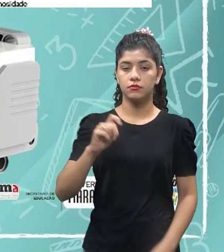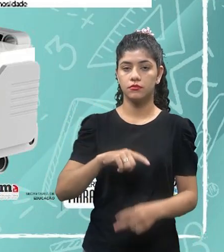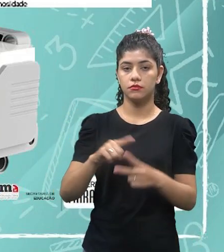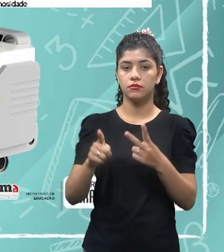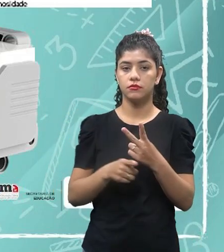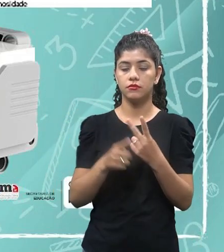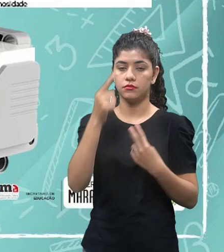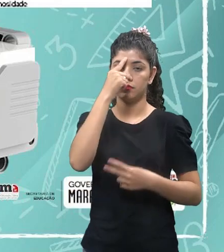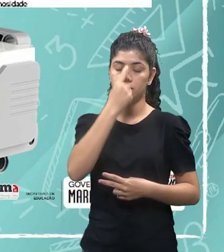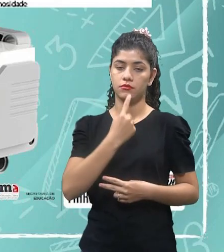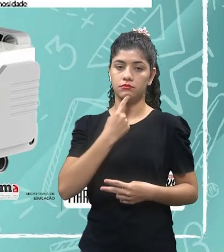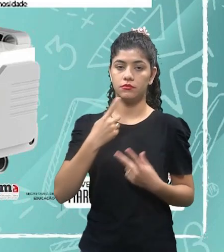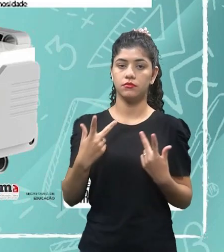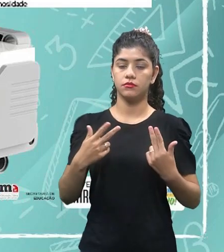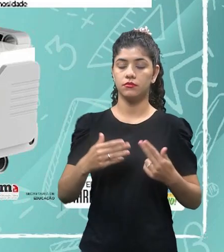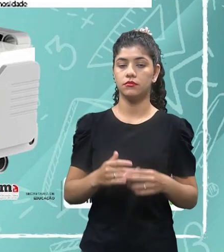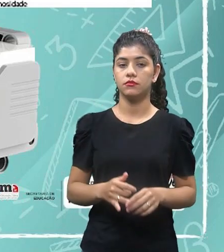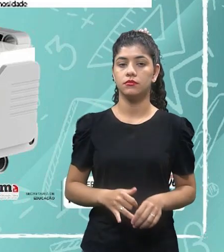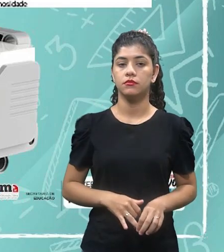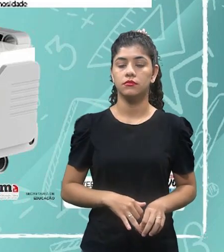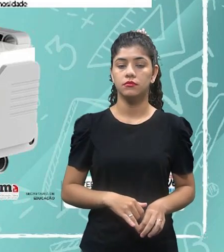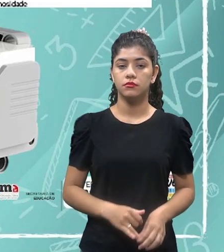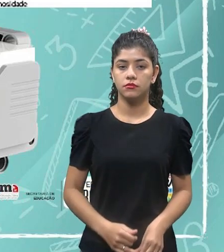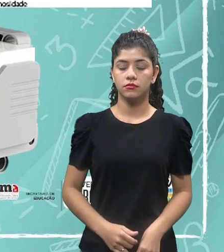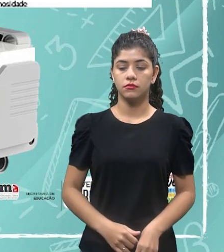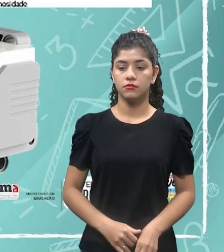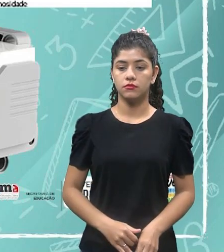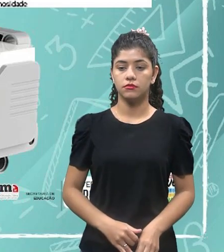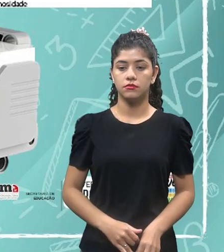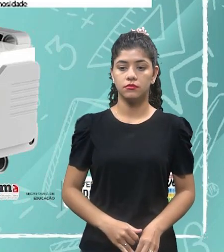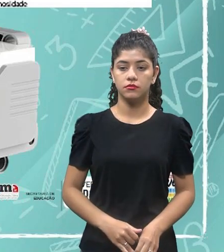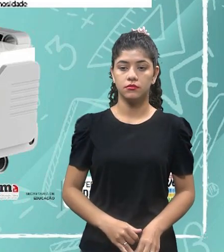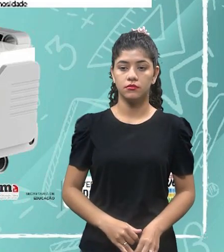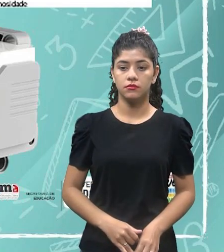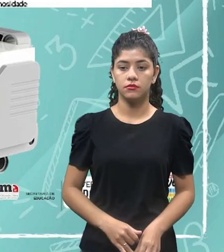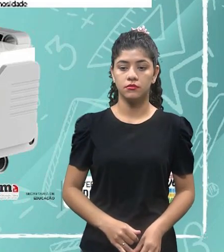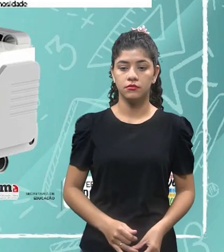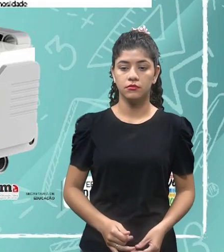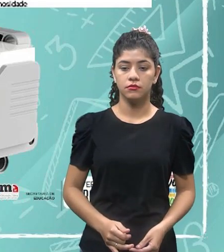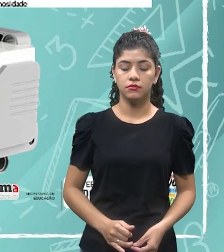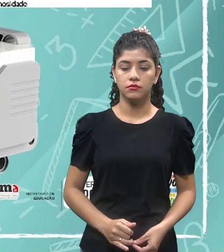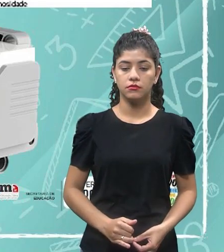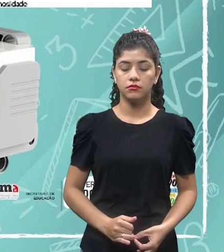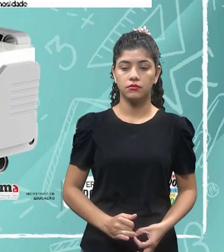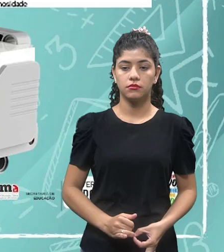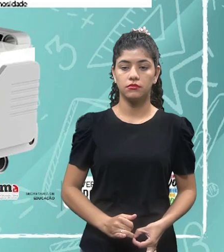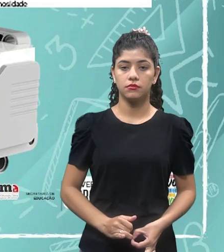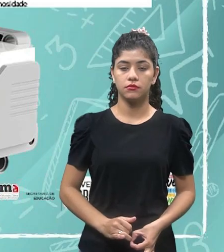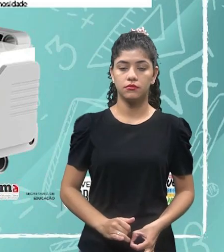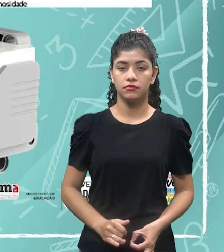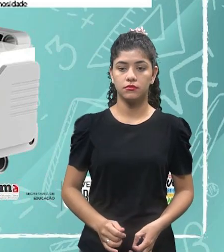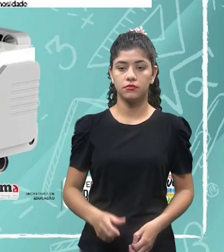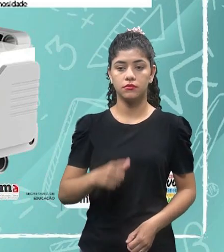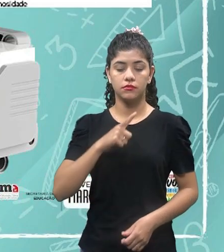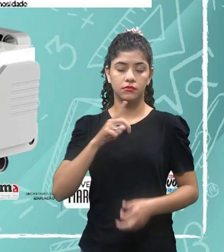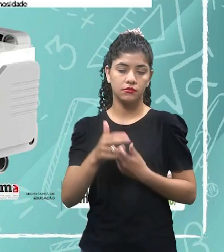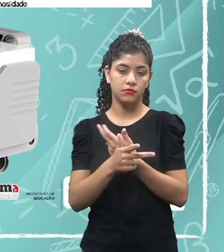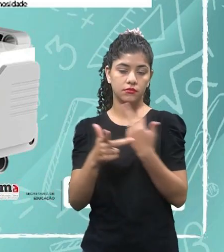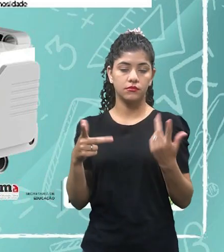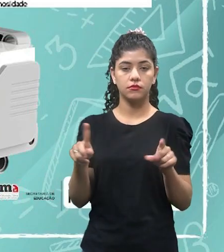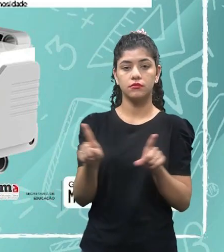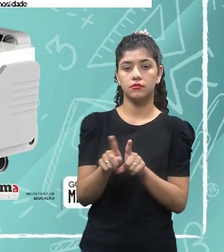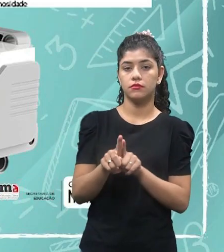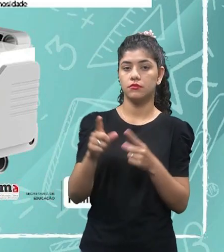nessa imagem você pode distinguir a posição em que ele vai ocupar ali naquele protótipo, vocês podem ver. Tem